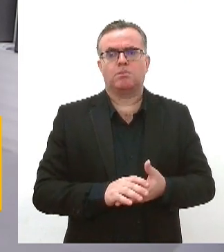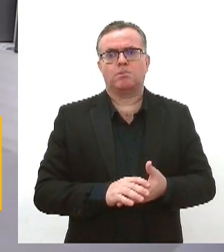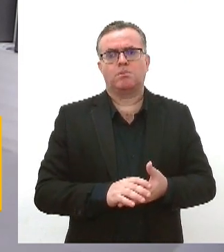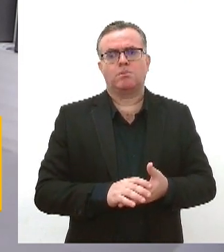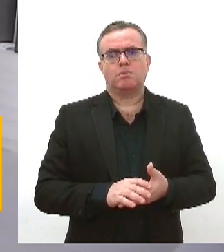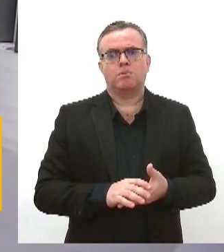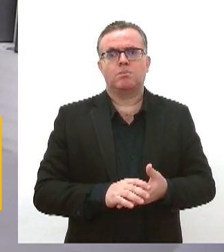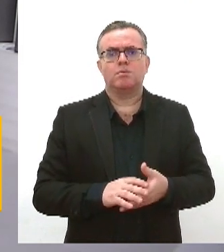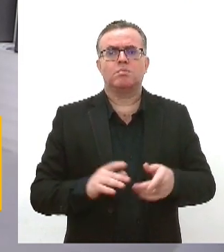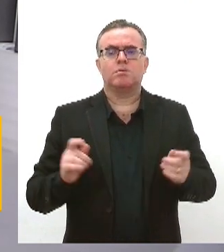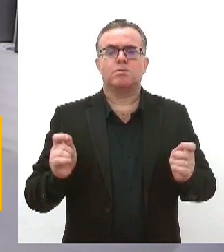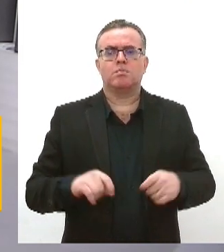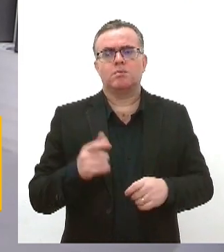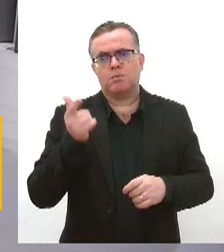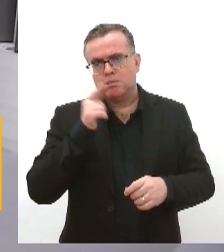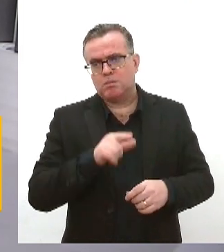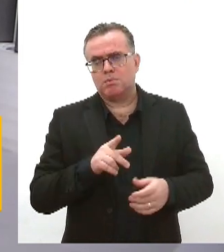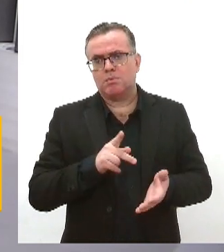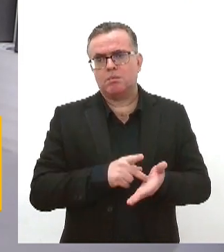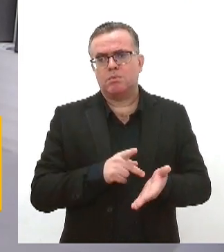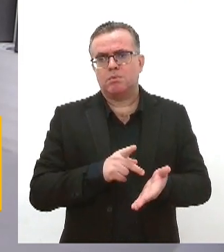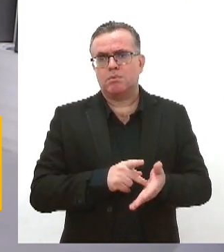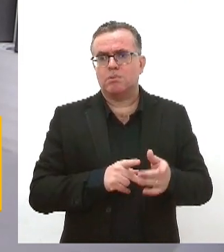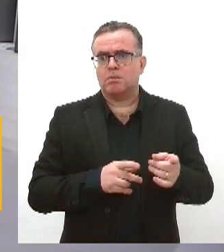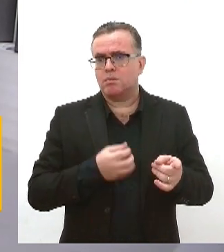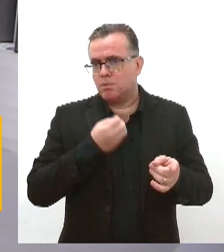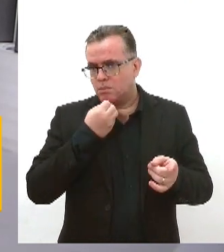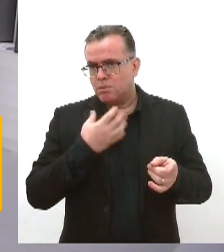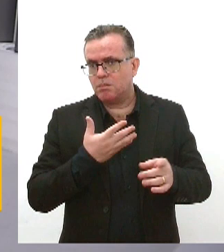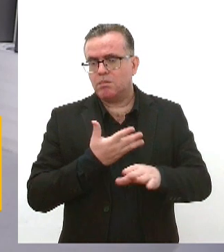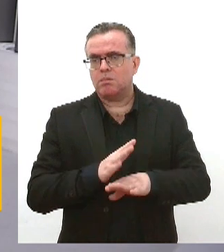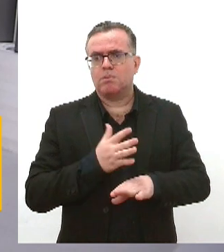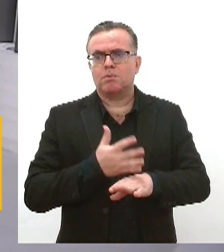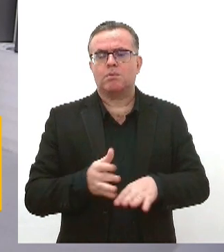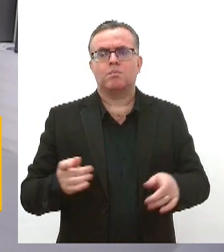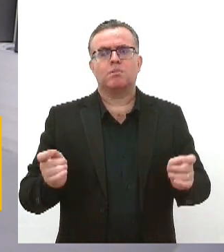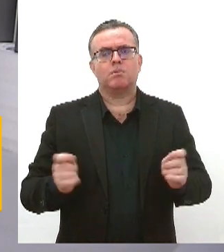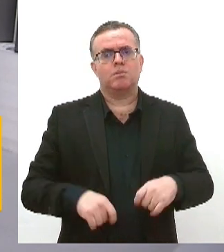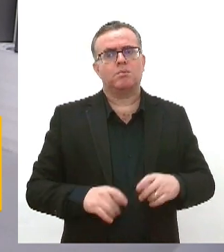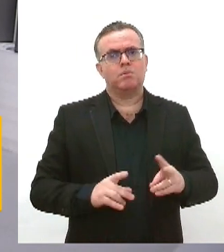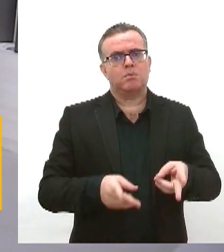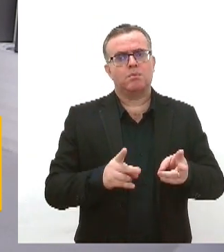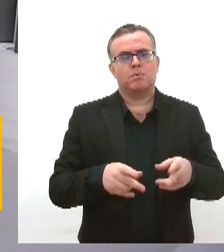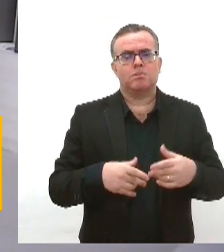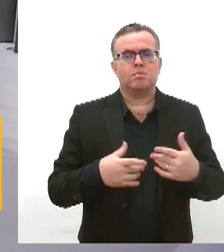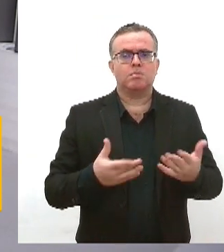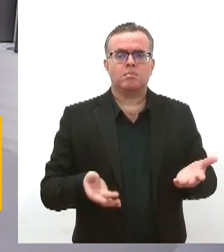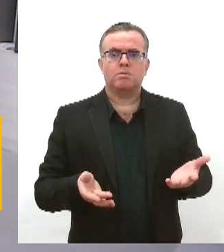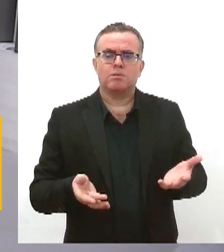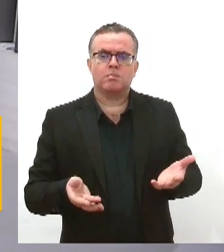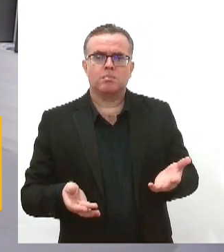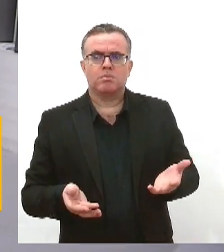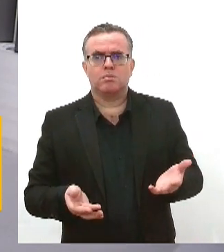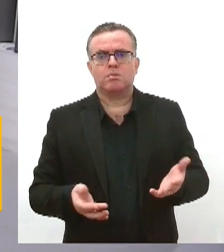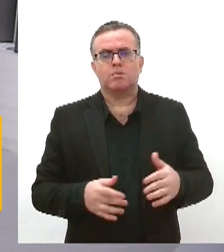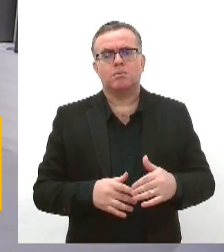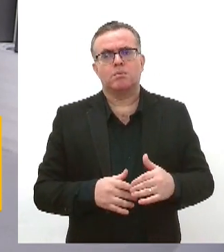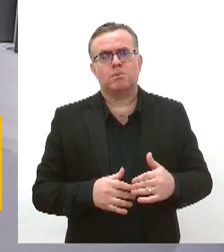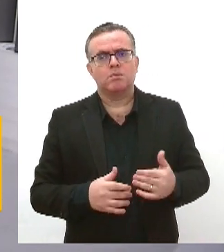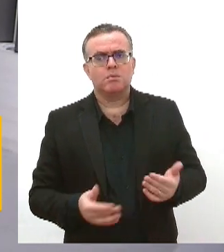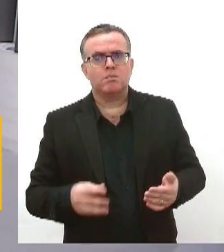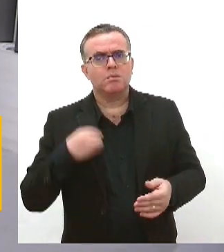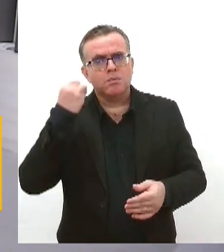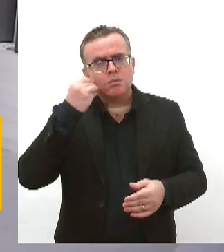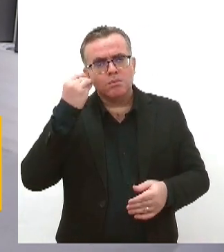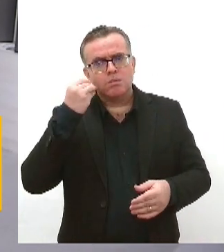acabam ganhando com isso, com essas boas práticas que são levadas através dessas experiências promovidas nos eventos